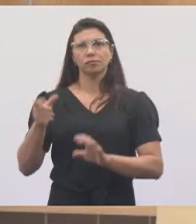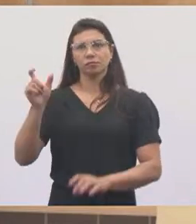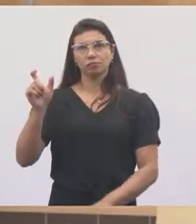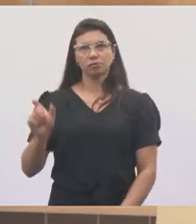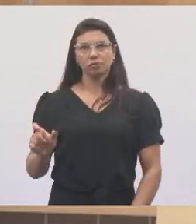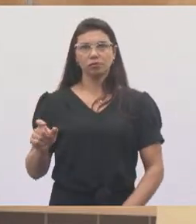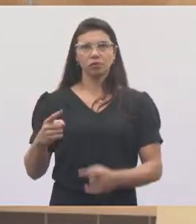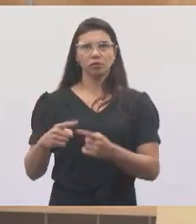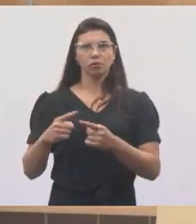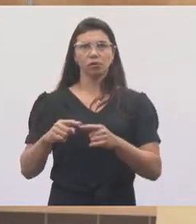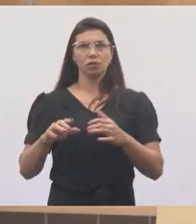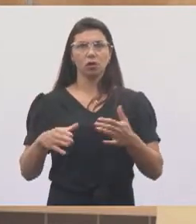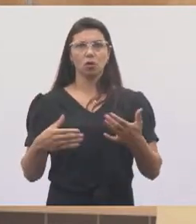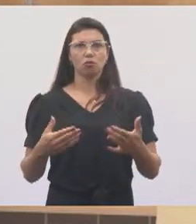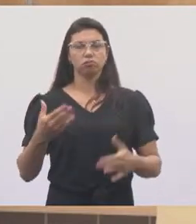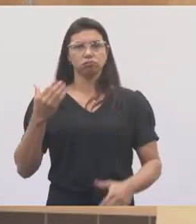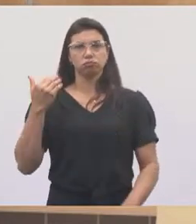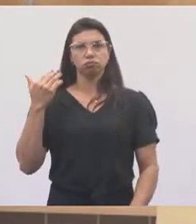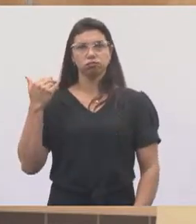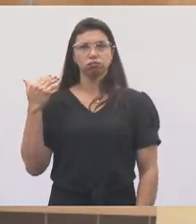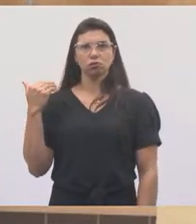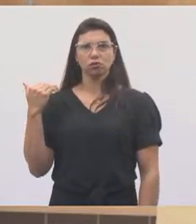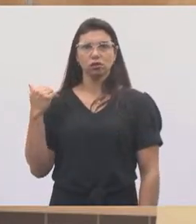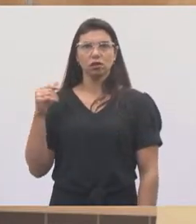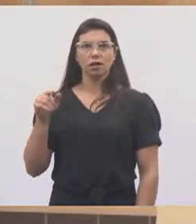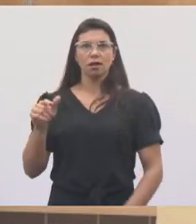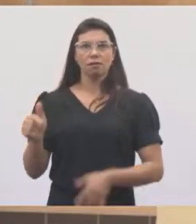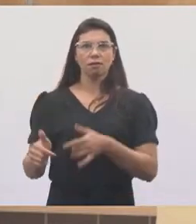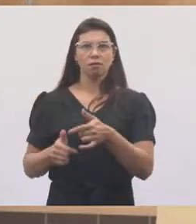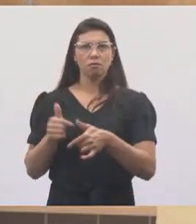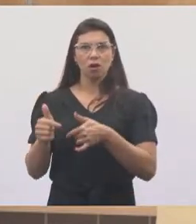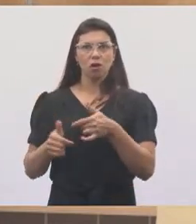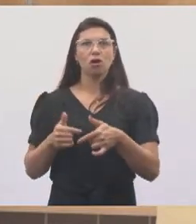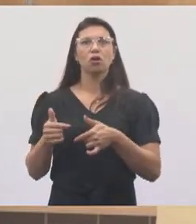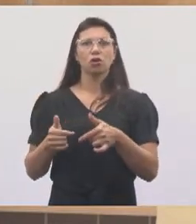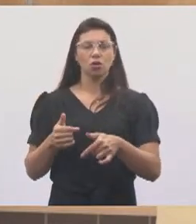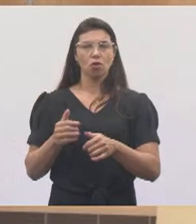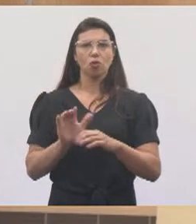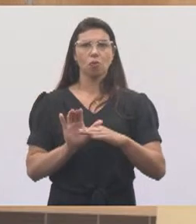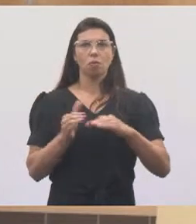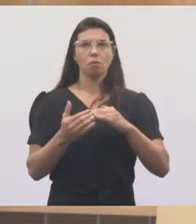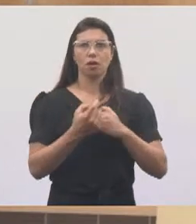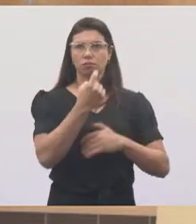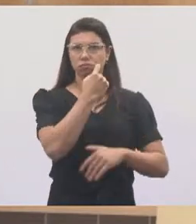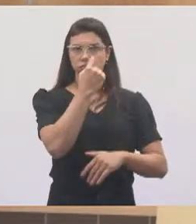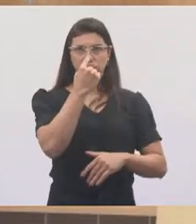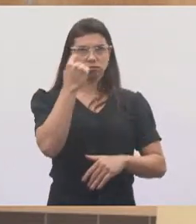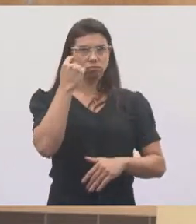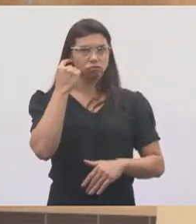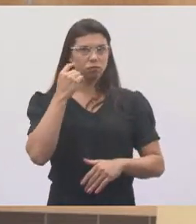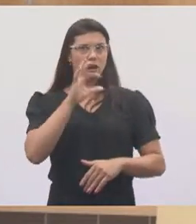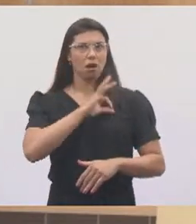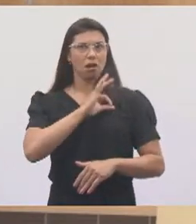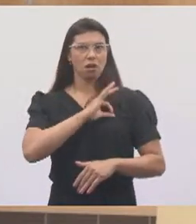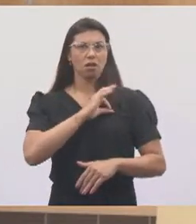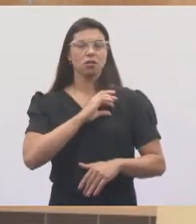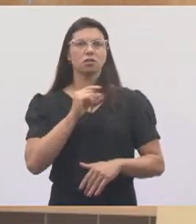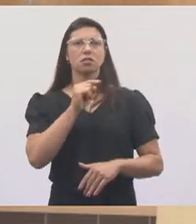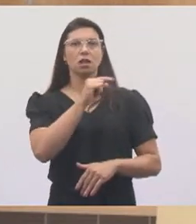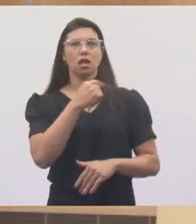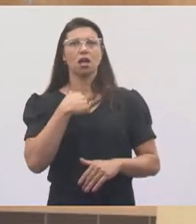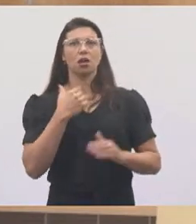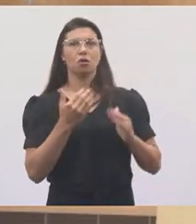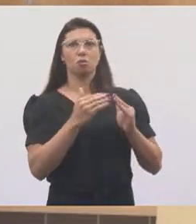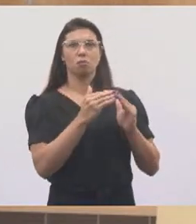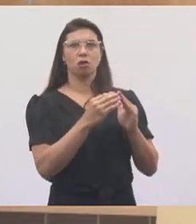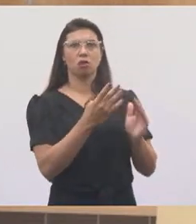quando, bem um tempo atrás, ele trabalhou muito tempo no Meia Lua, né? No distrito do Meia Lua, e eu moro lá há 47